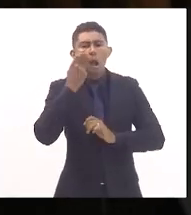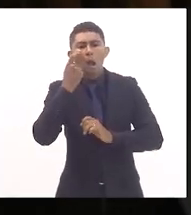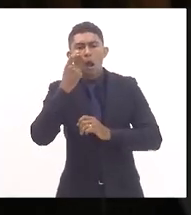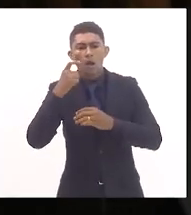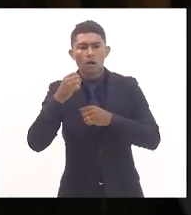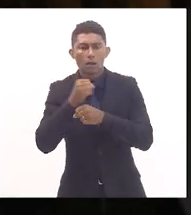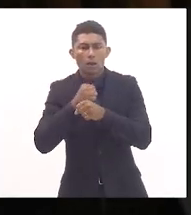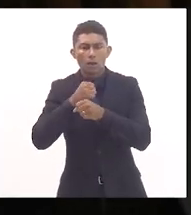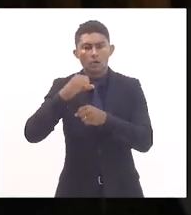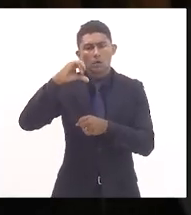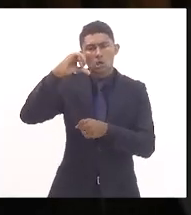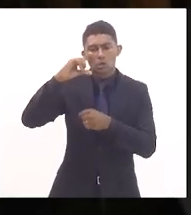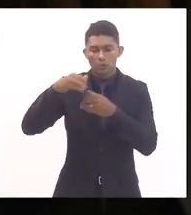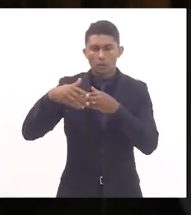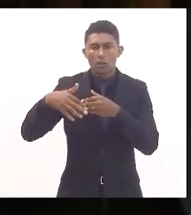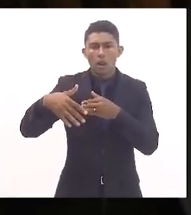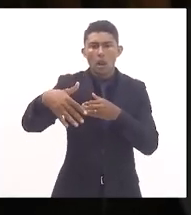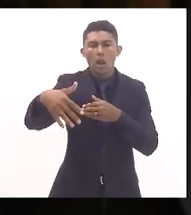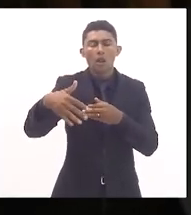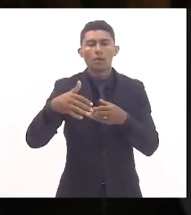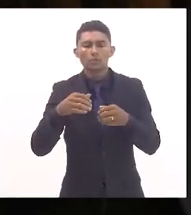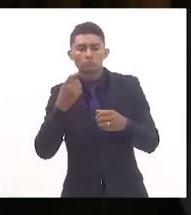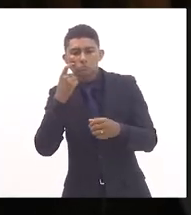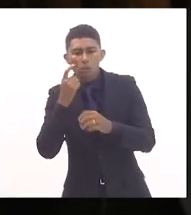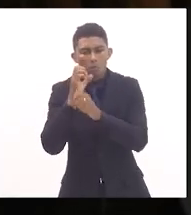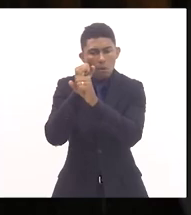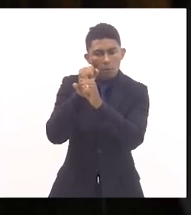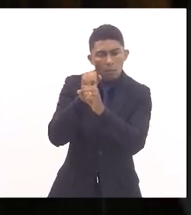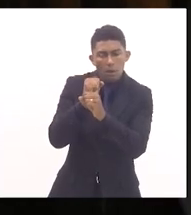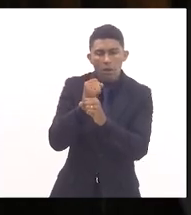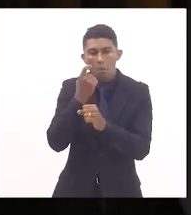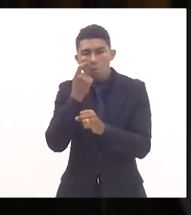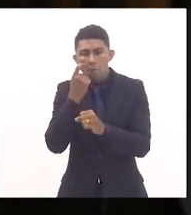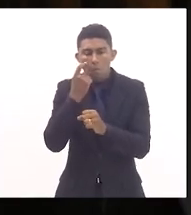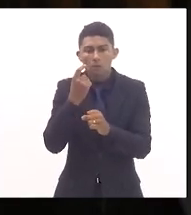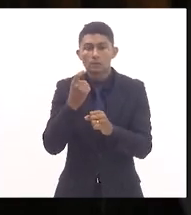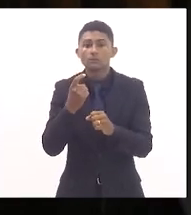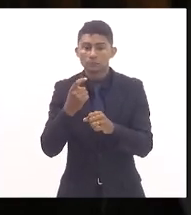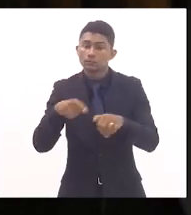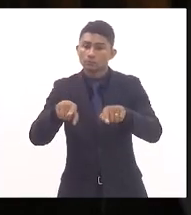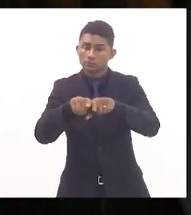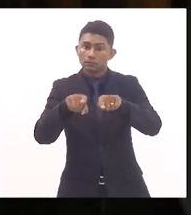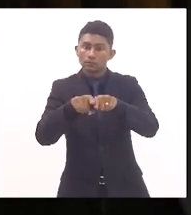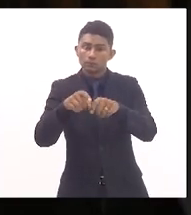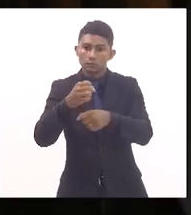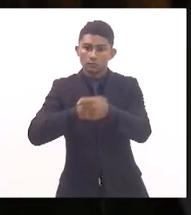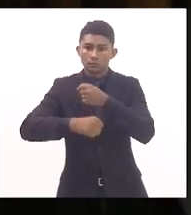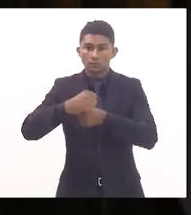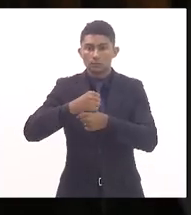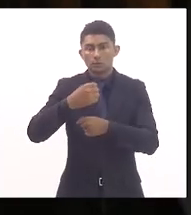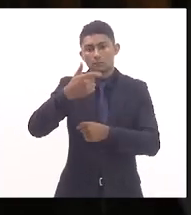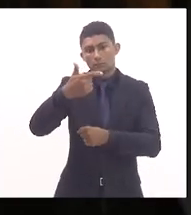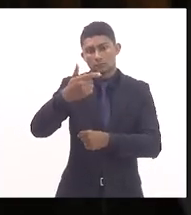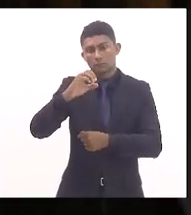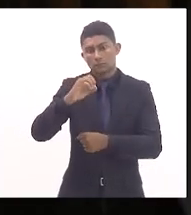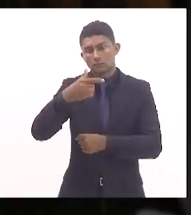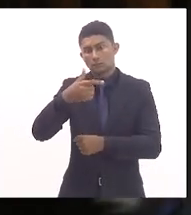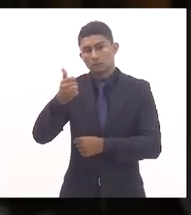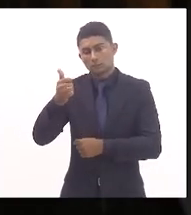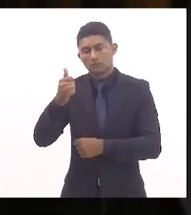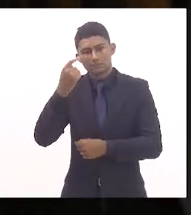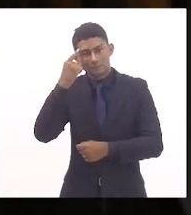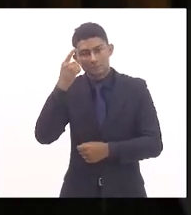nove anos e partiu da receita de 21 do ICMS